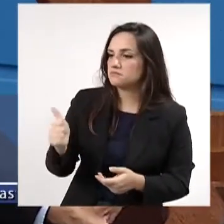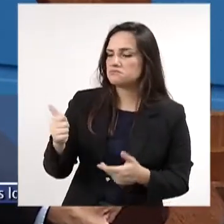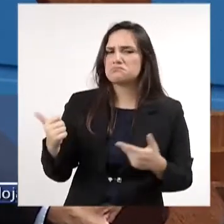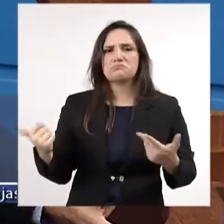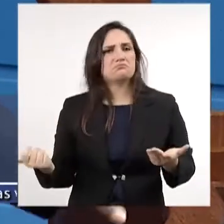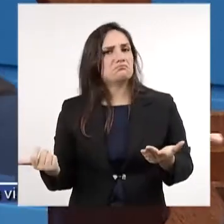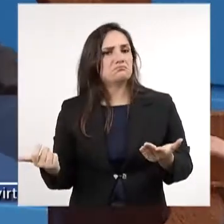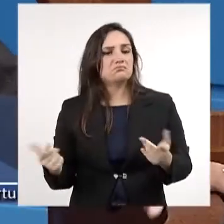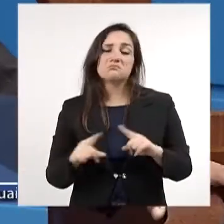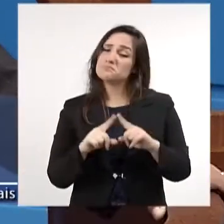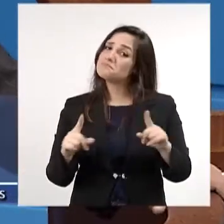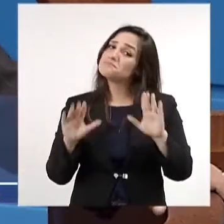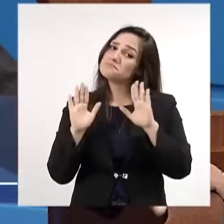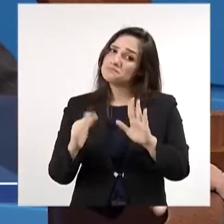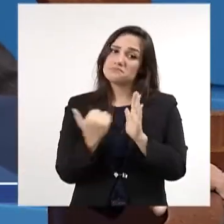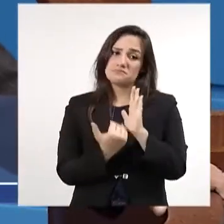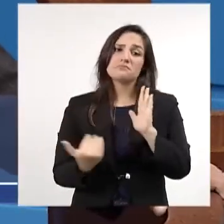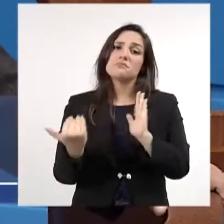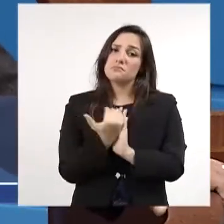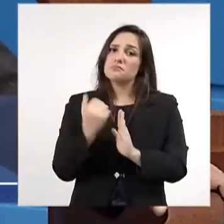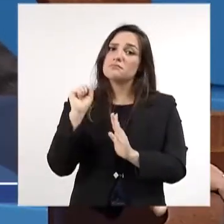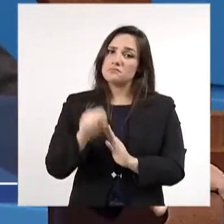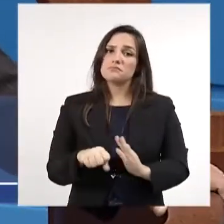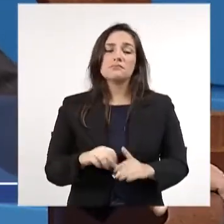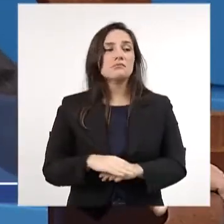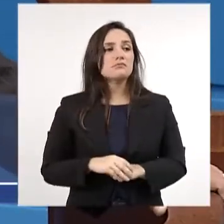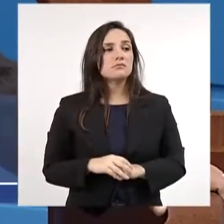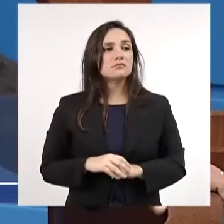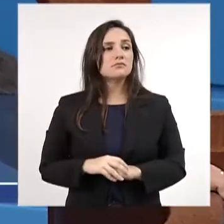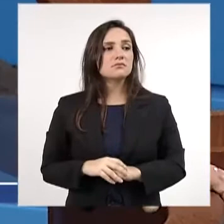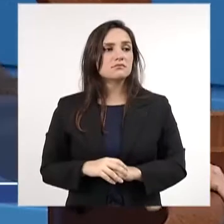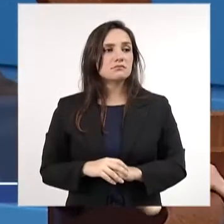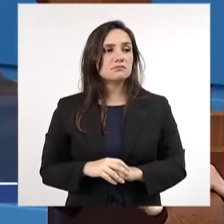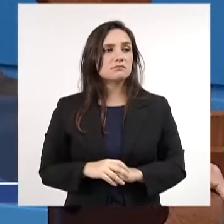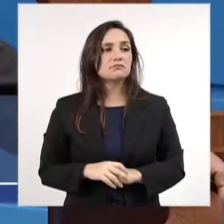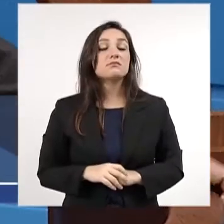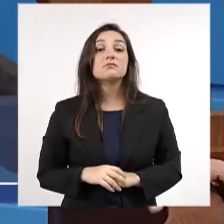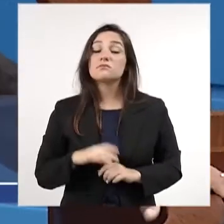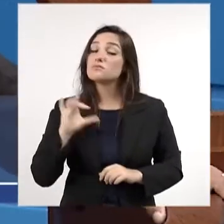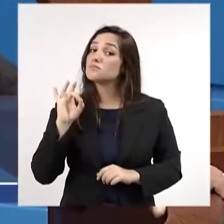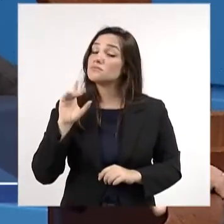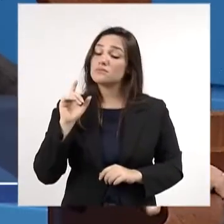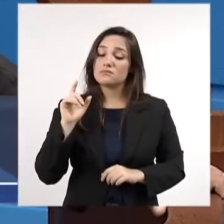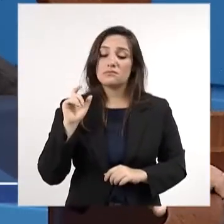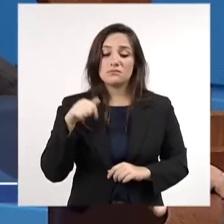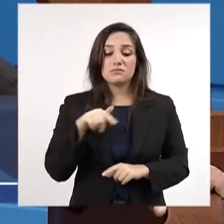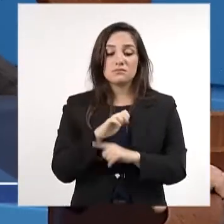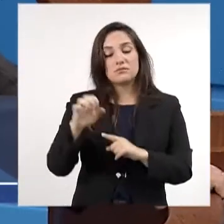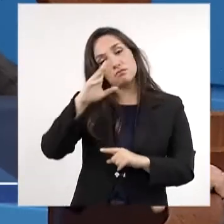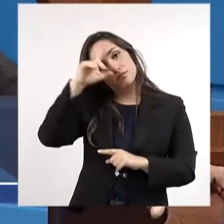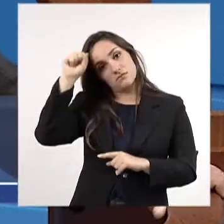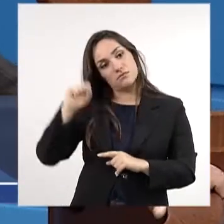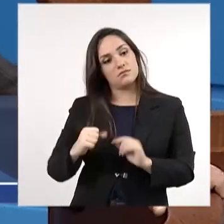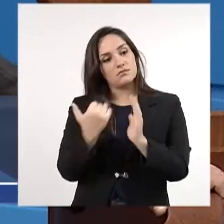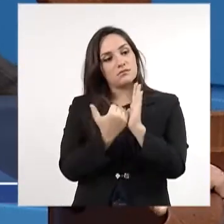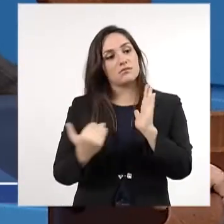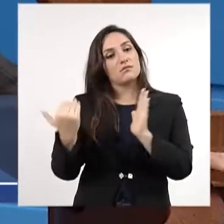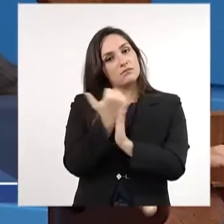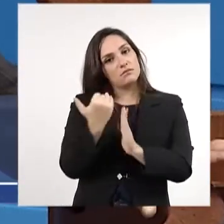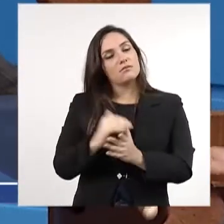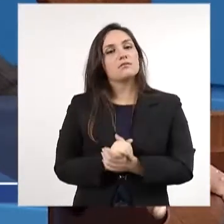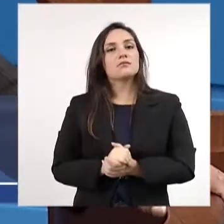O fato é que subiu, aumentou, só no Mato Grosso do Sul, no dia de ontem, o preço